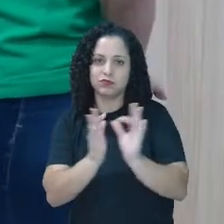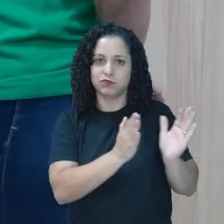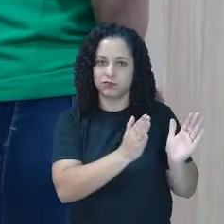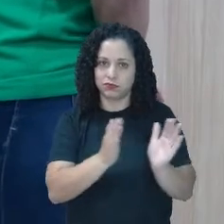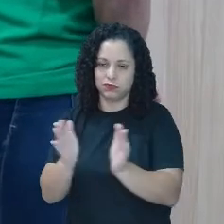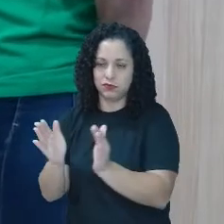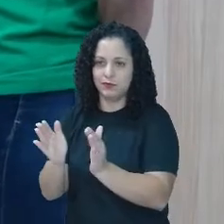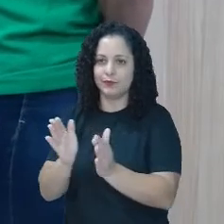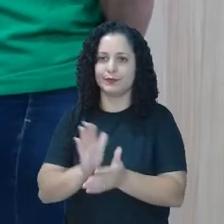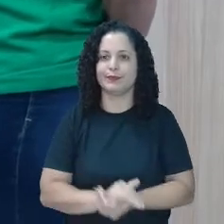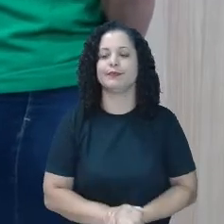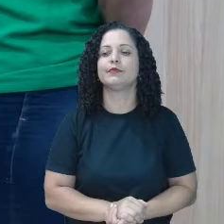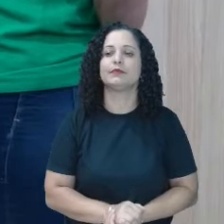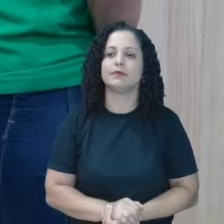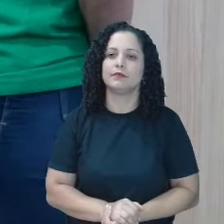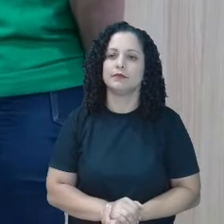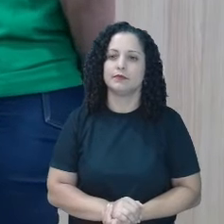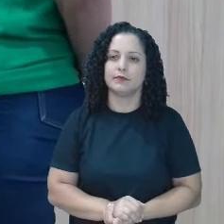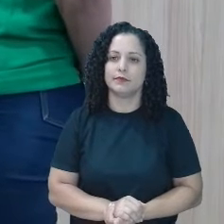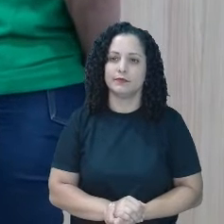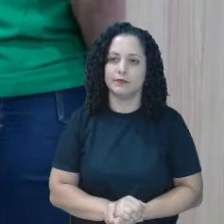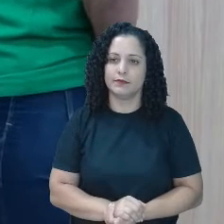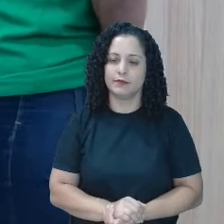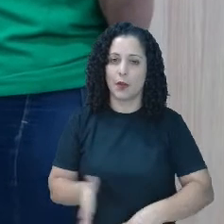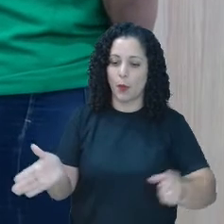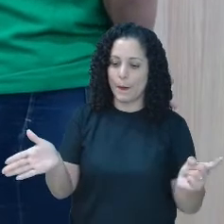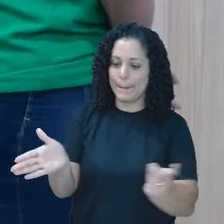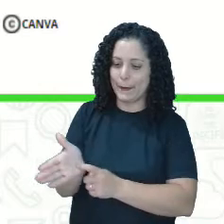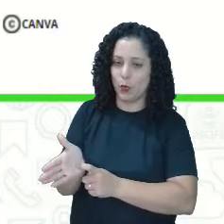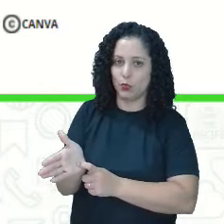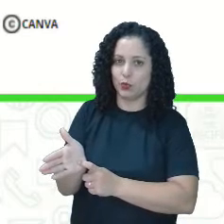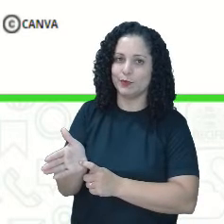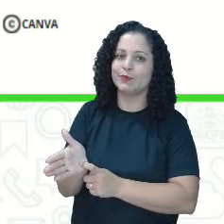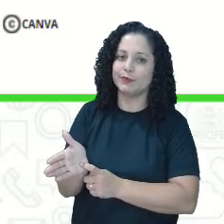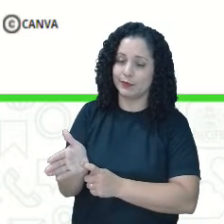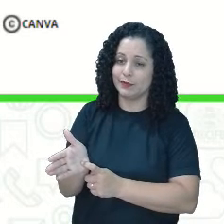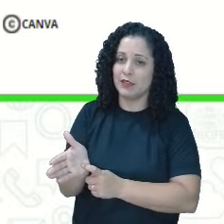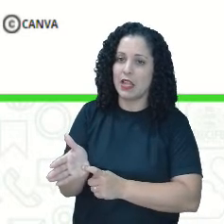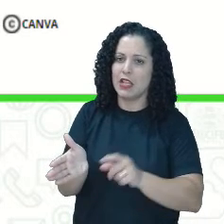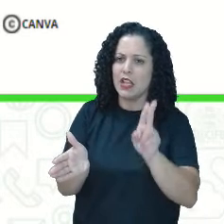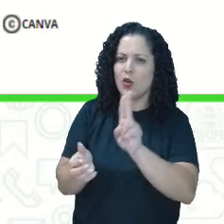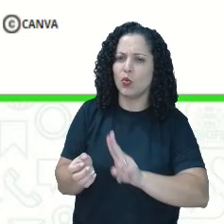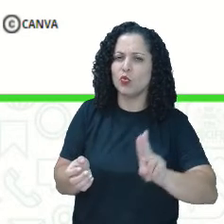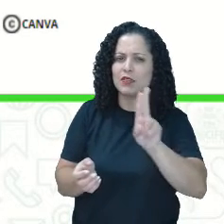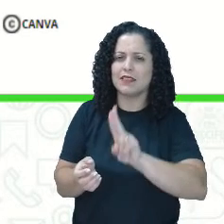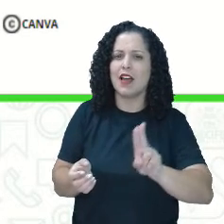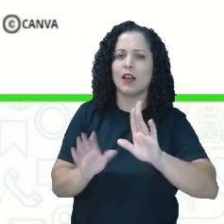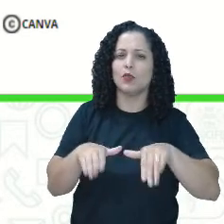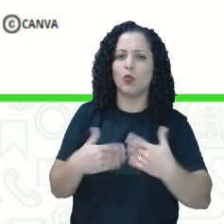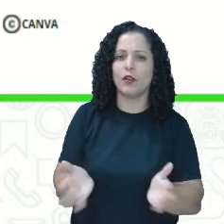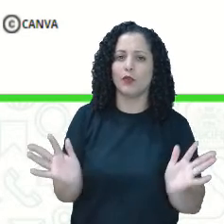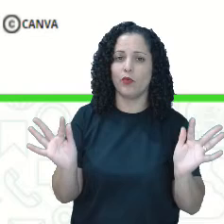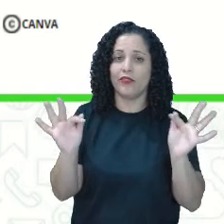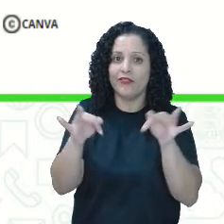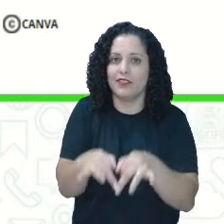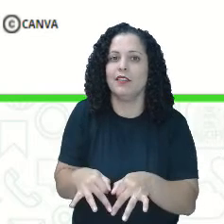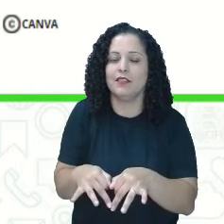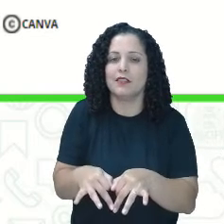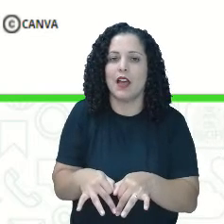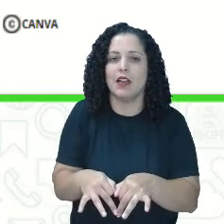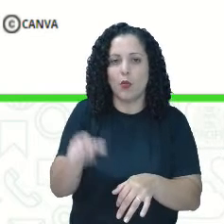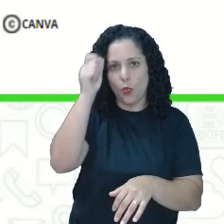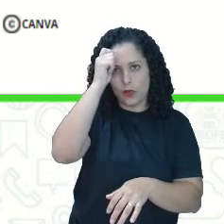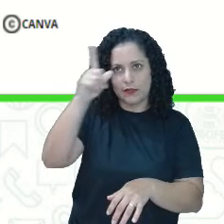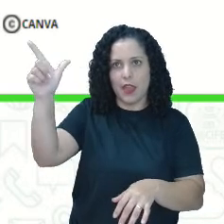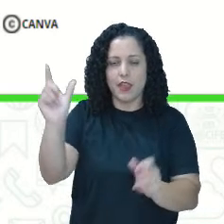estilísticas. Então, o ponto ou ponto final é utilizado para terminar a ideia do discurso e identificar o